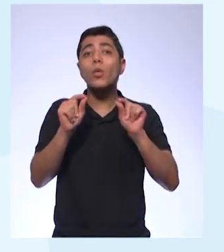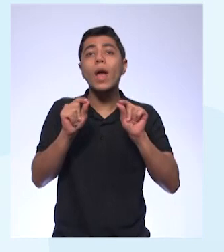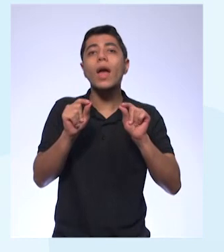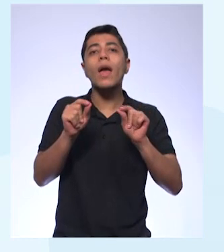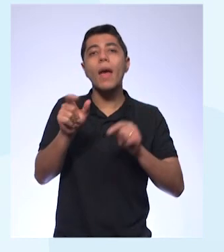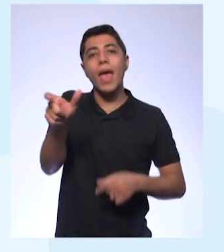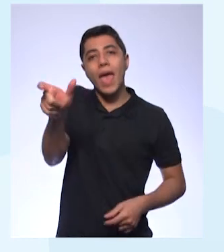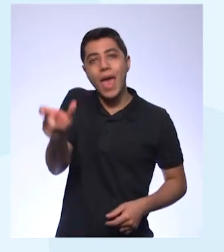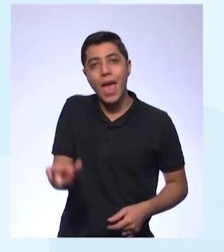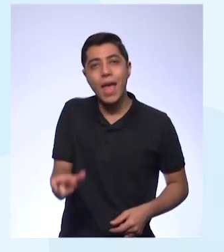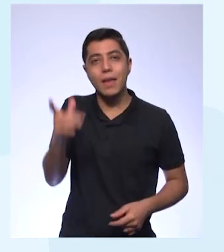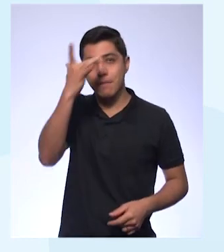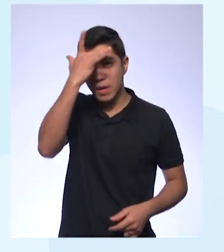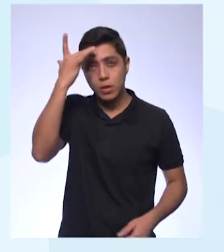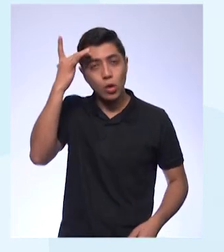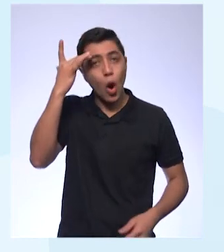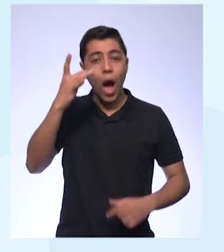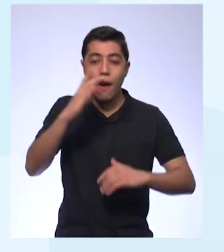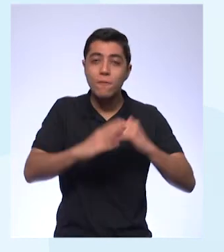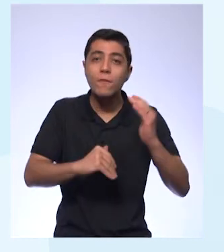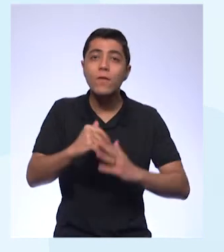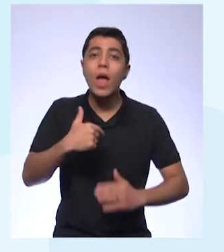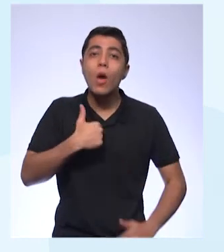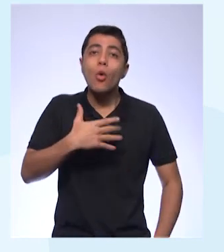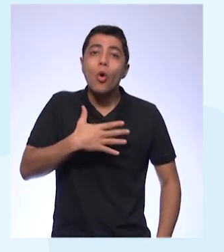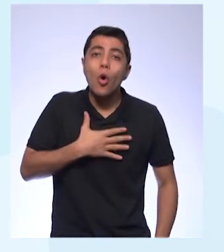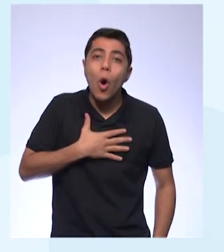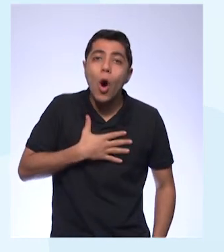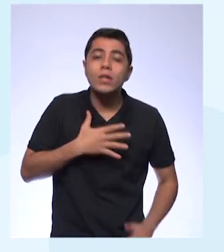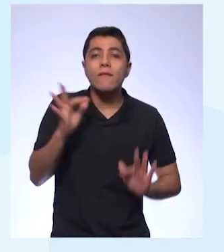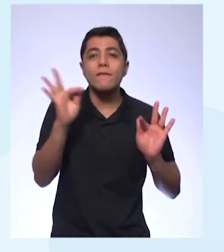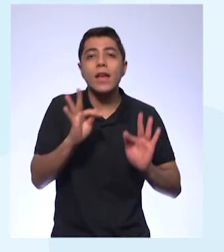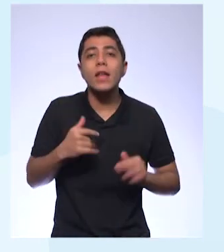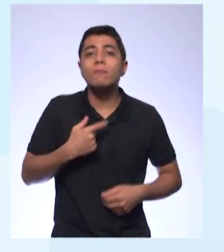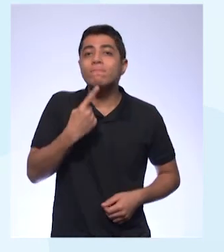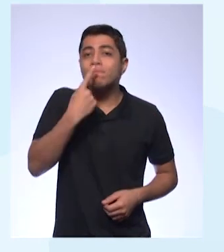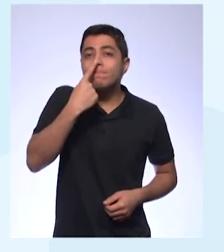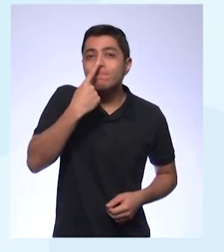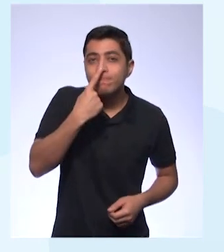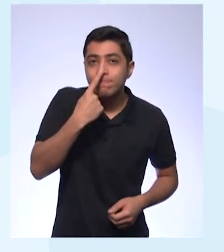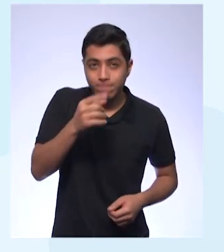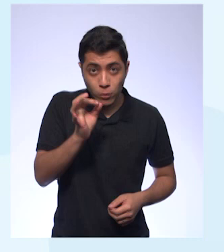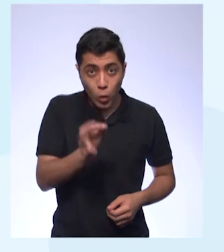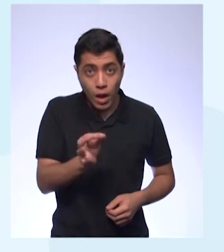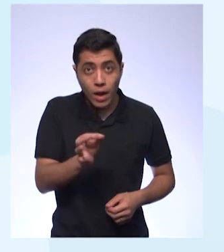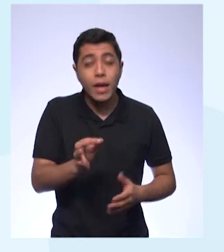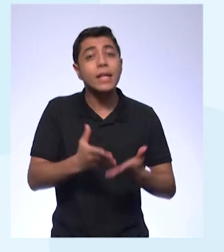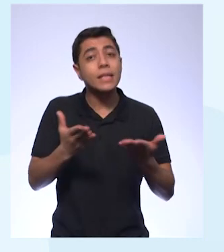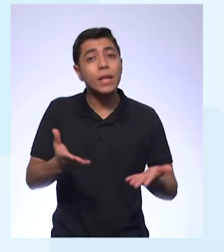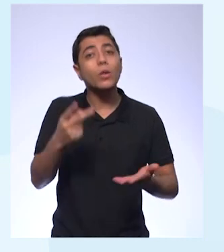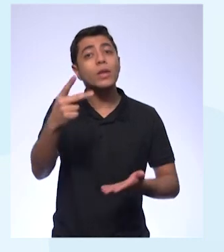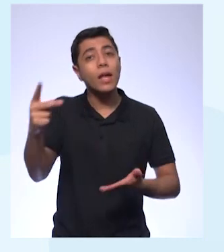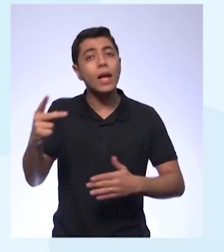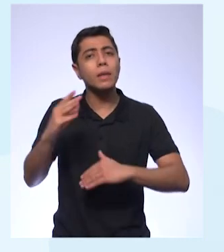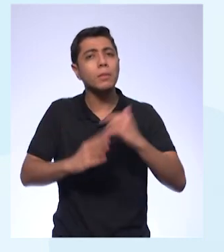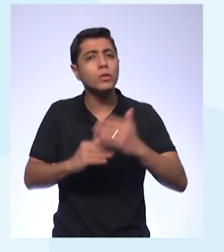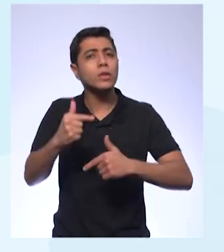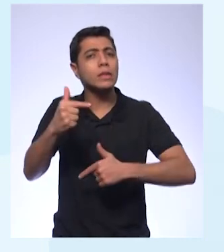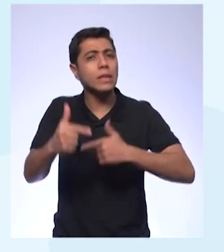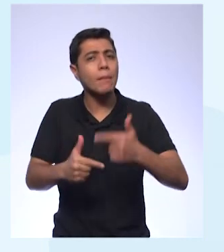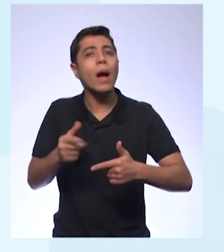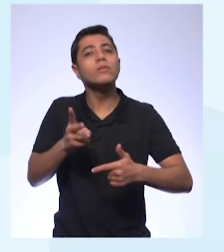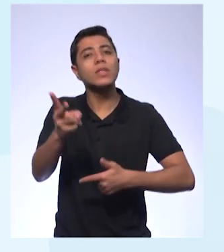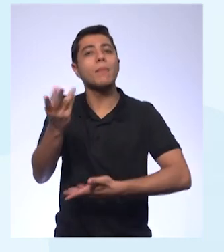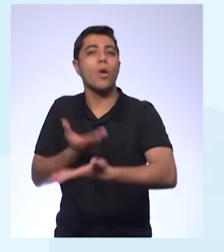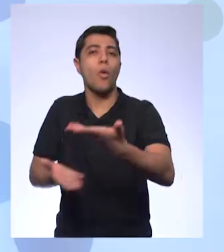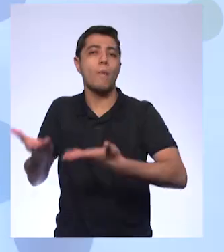do indivíduo, ele fazer o que ele gosta, fazer o que ele tem talento, né? E a produção vai ser sempre compartilhada